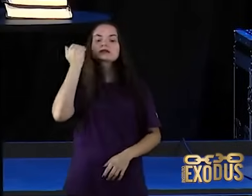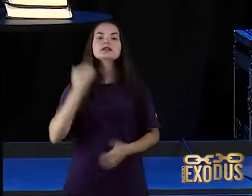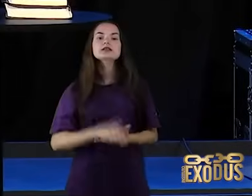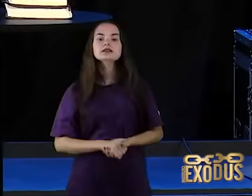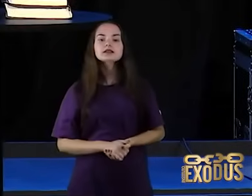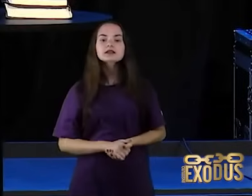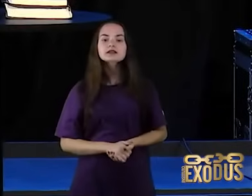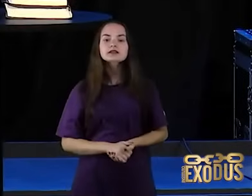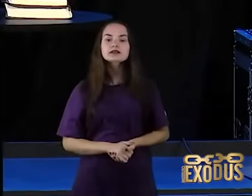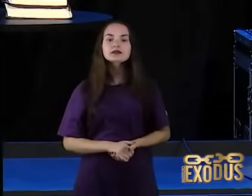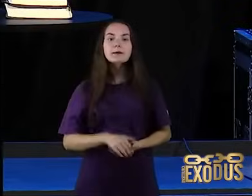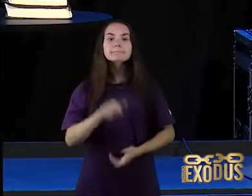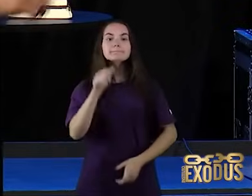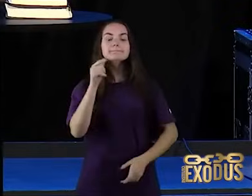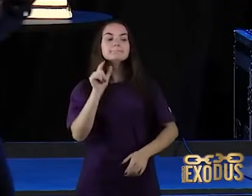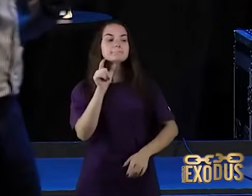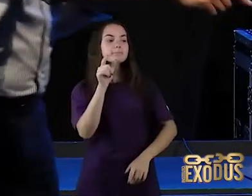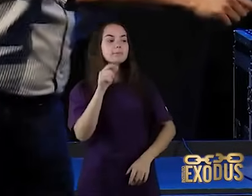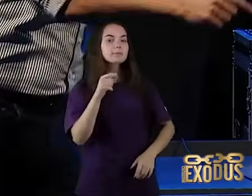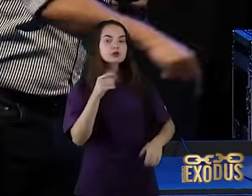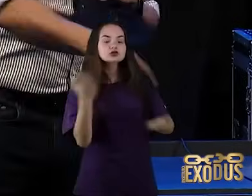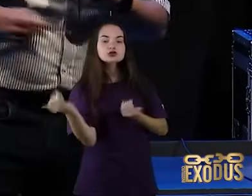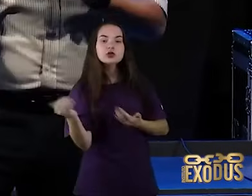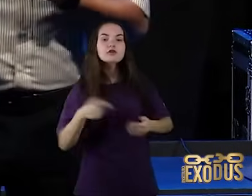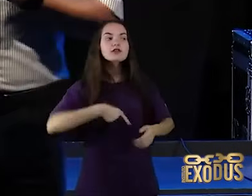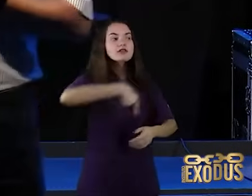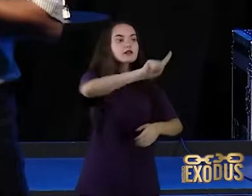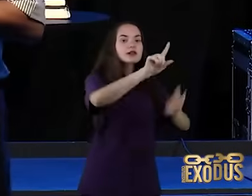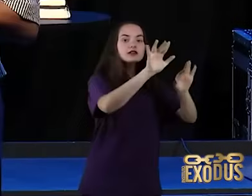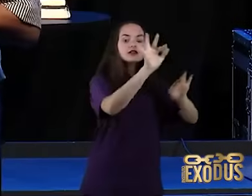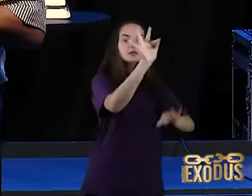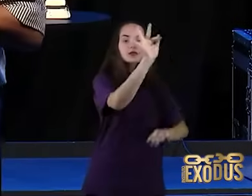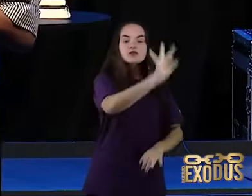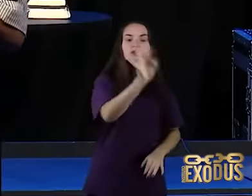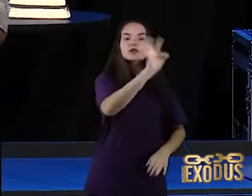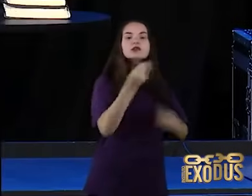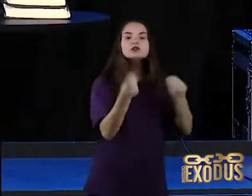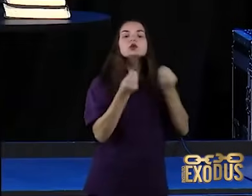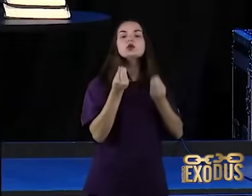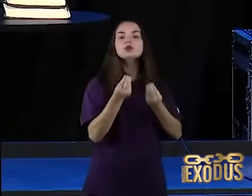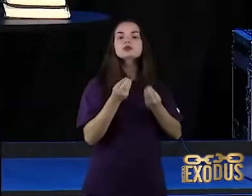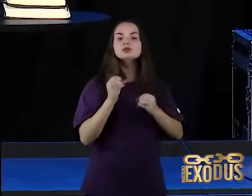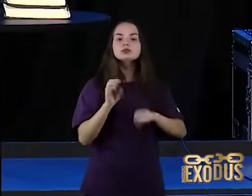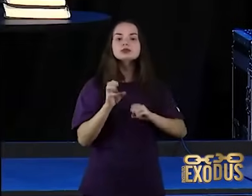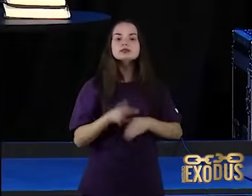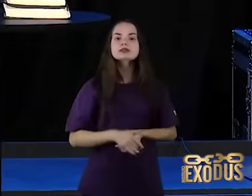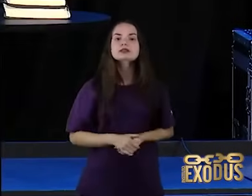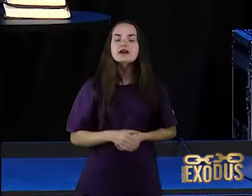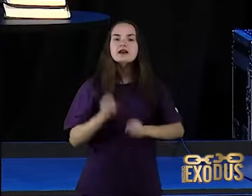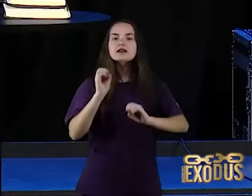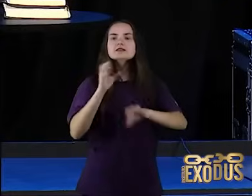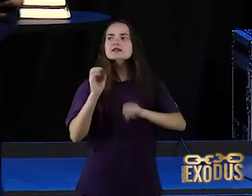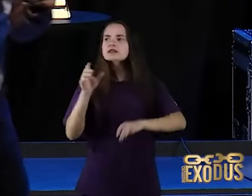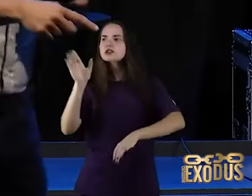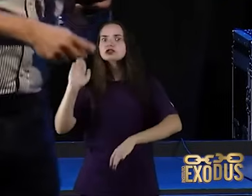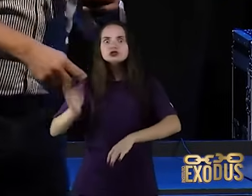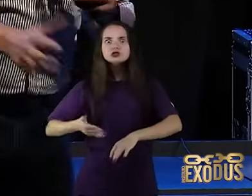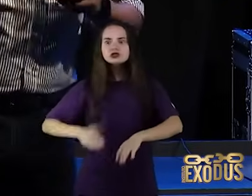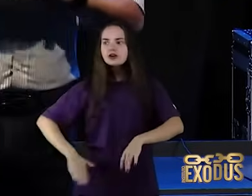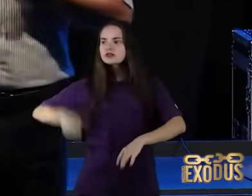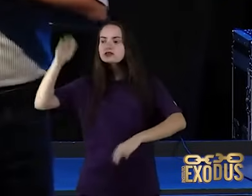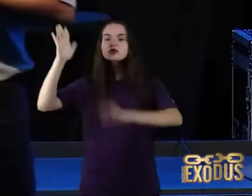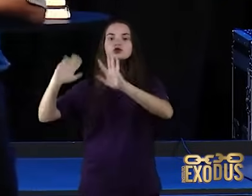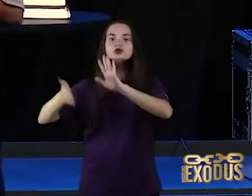com a moça que vai pra faculdade quem me ensina a lidar com o rapaz e com a moça que agora tá namorando quem me ensina a